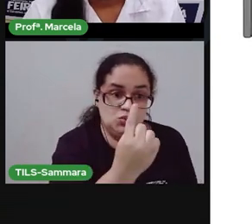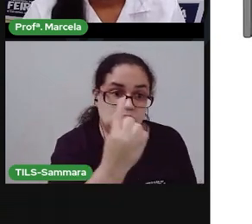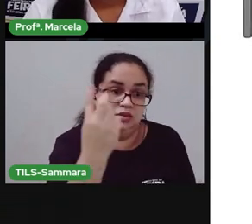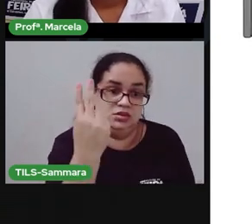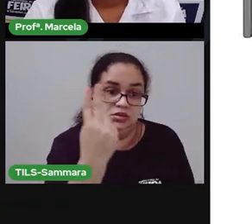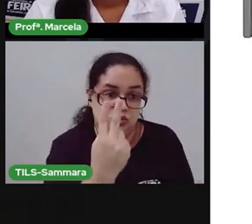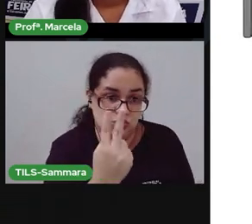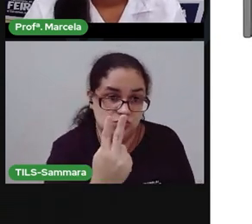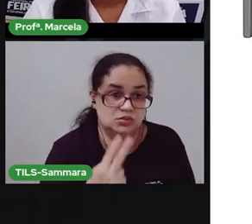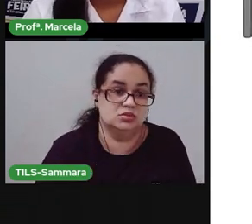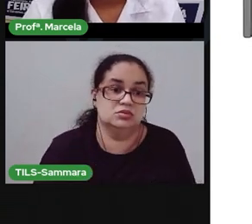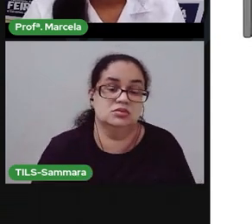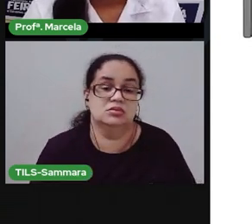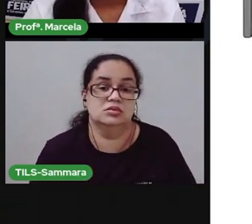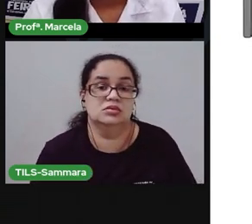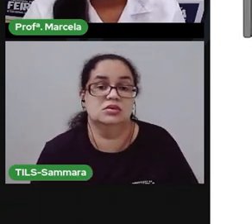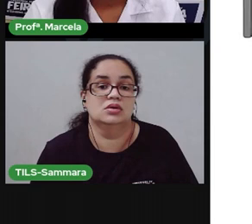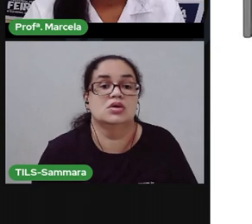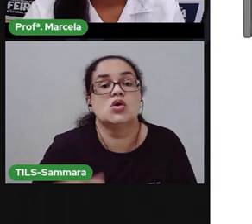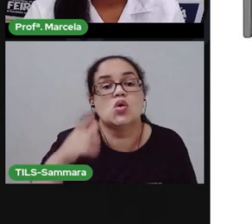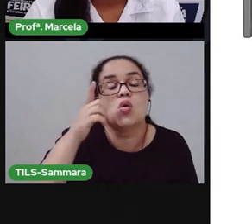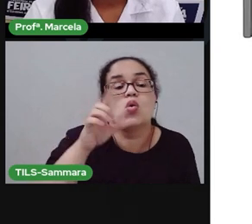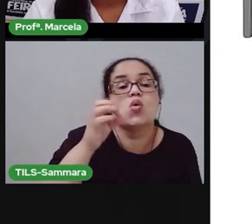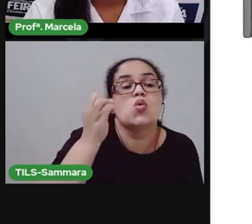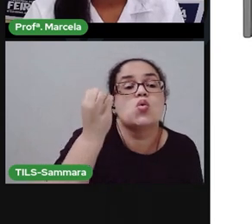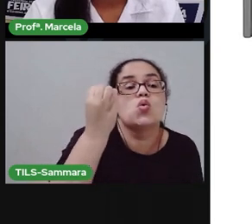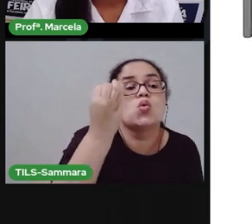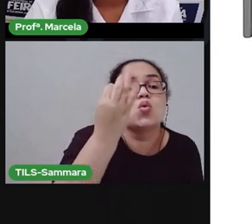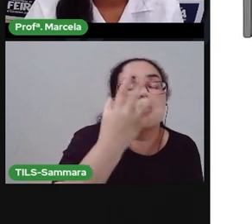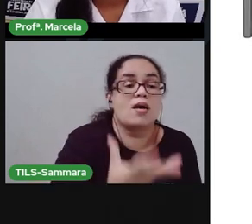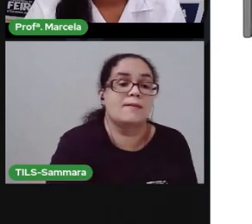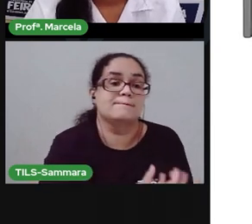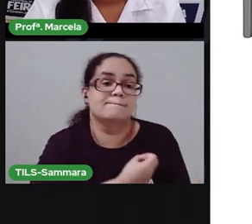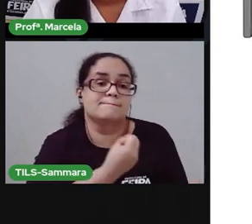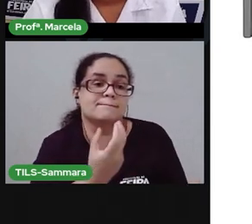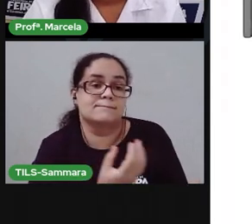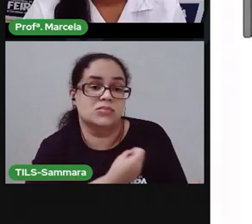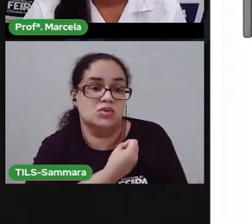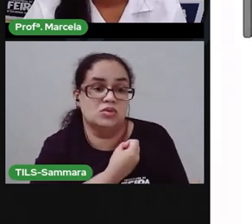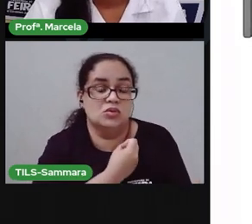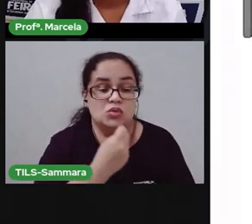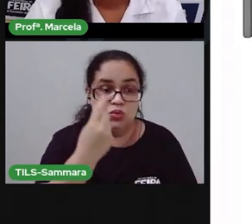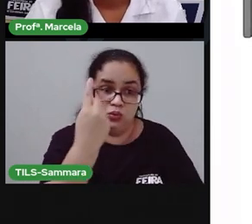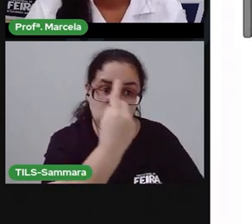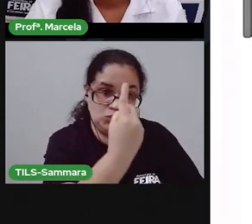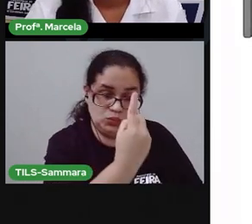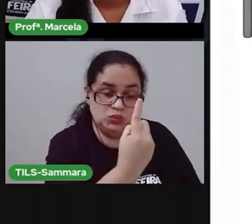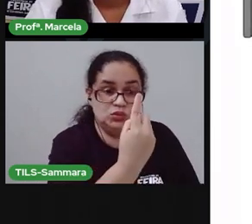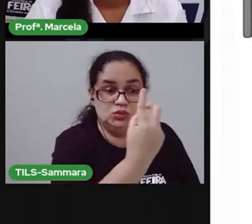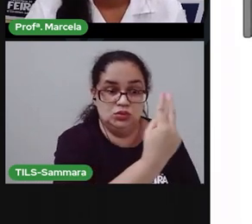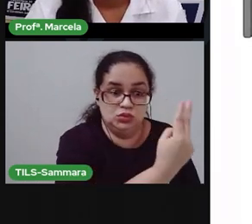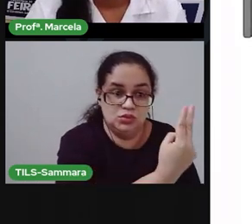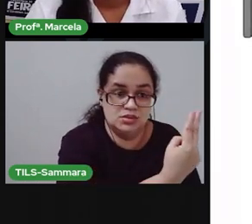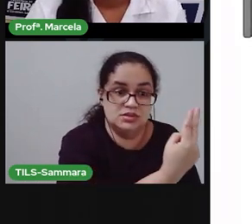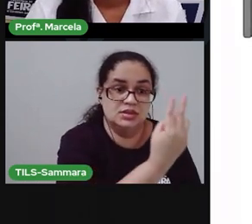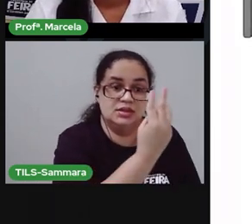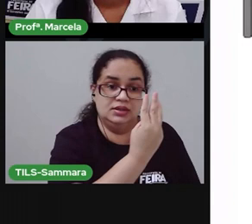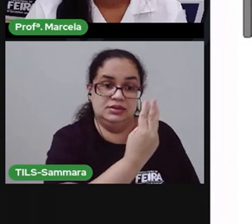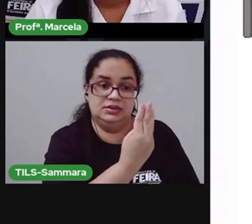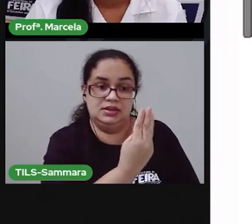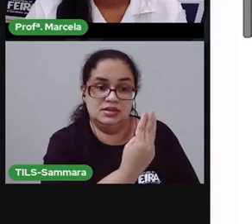duas. Vamos contar as estrofes do poema todo. Um,